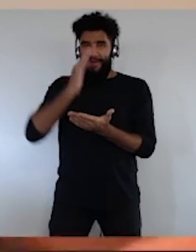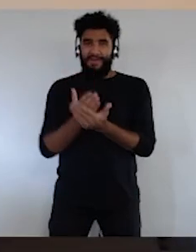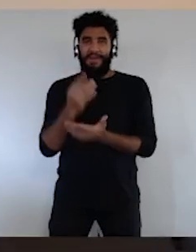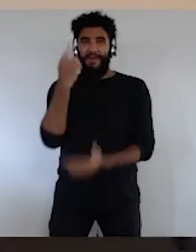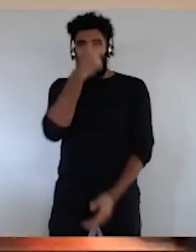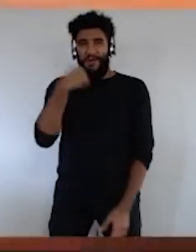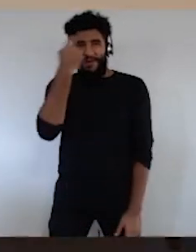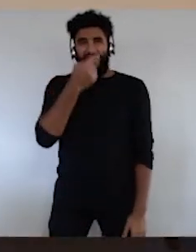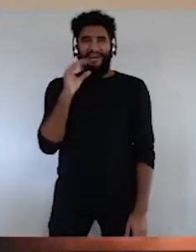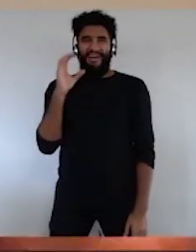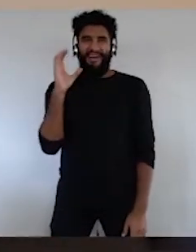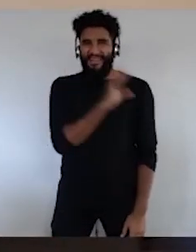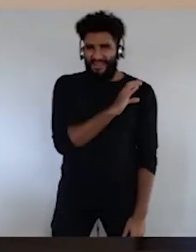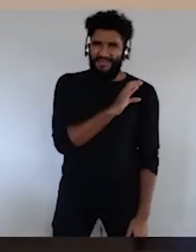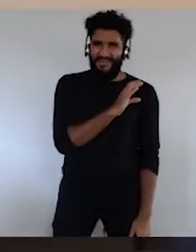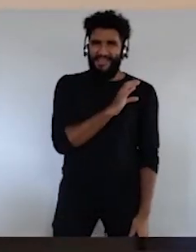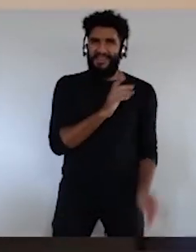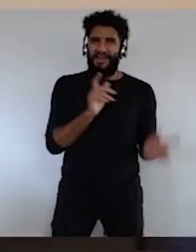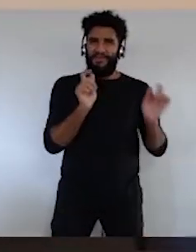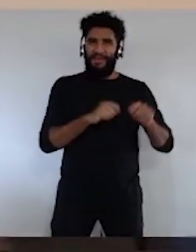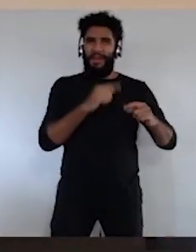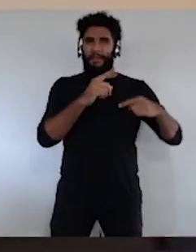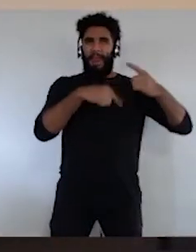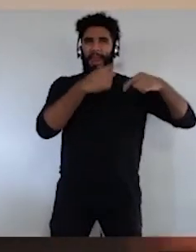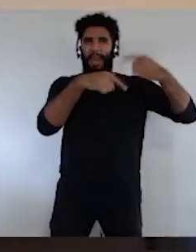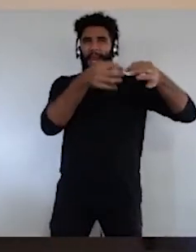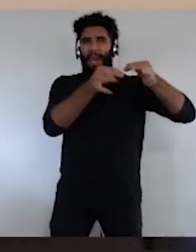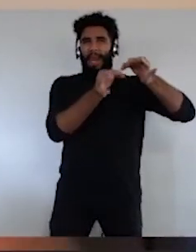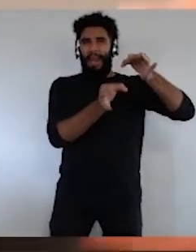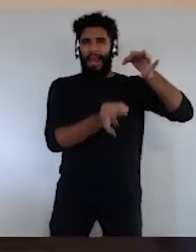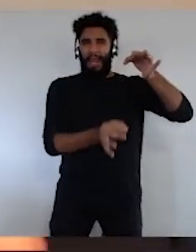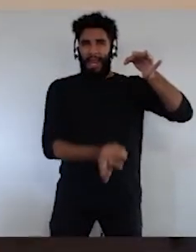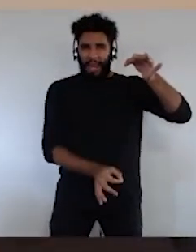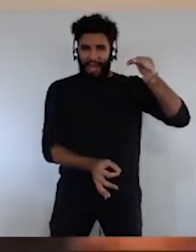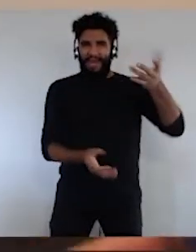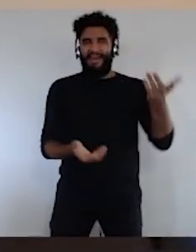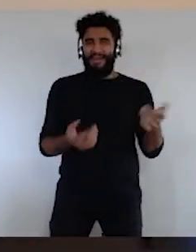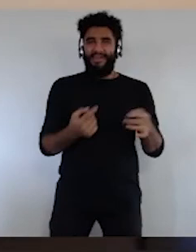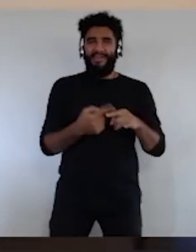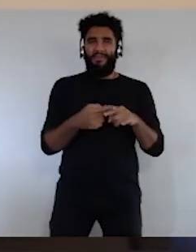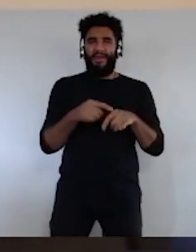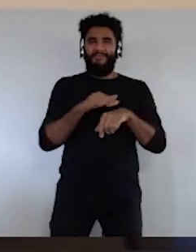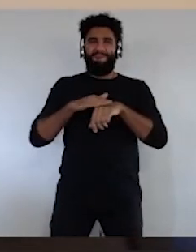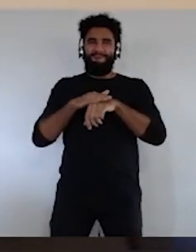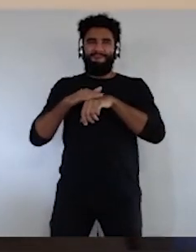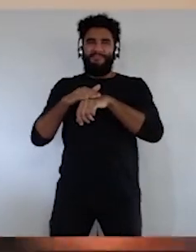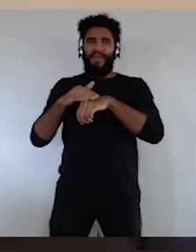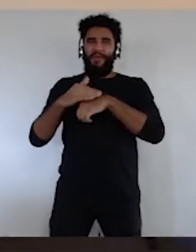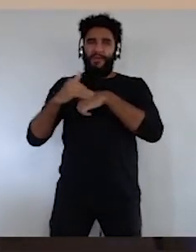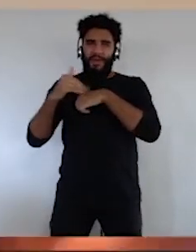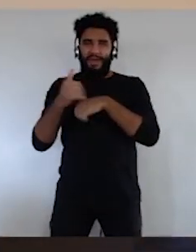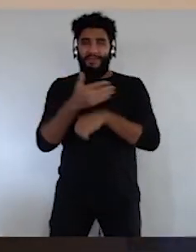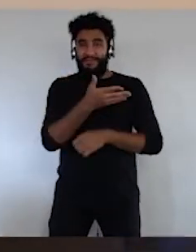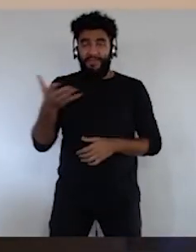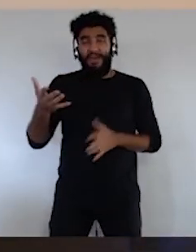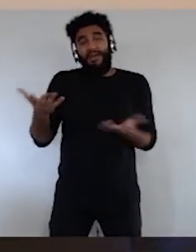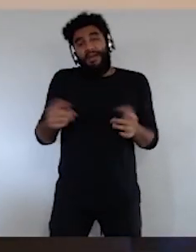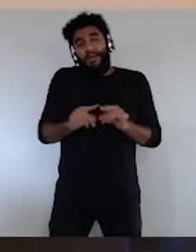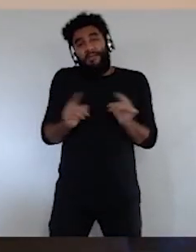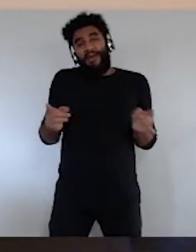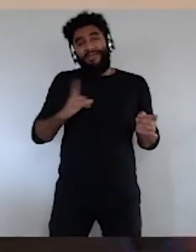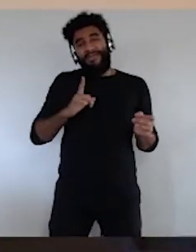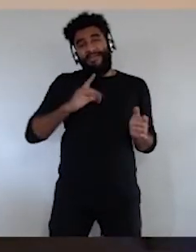conversar. Agora, como também nós estamos chegando assim um pouco já no final do nosso tempo, infelizmente, nós temos que